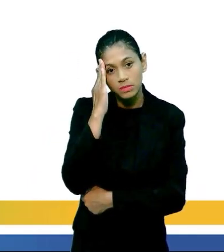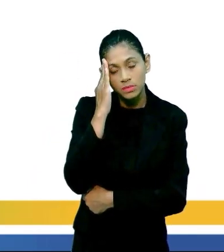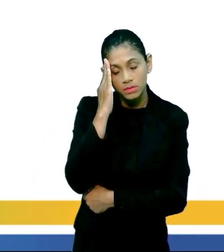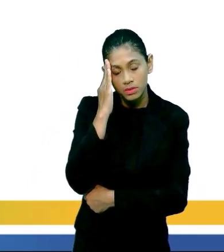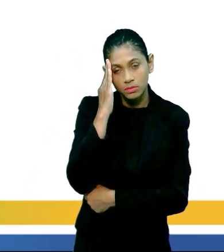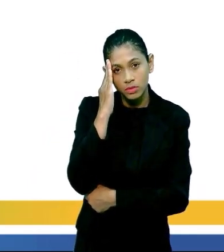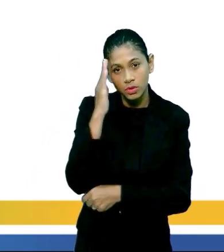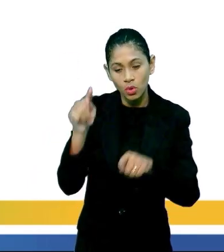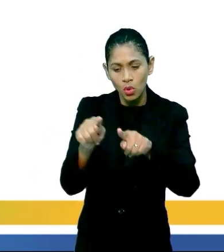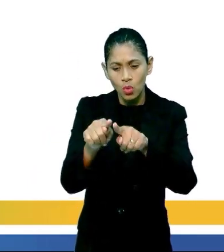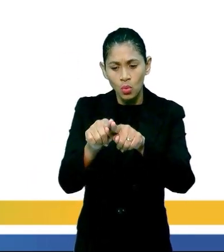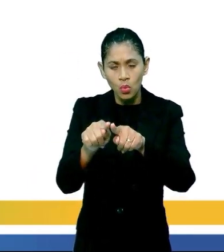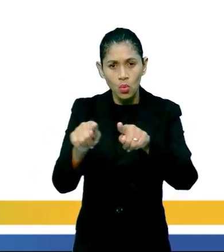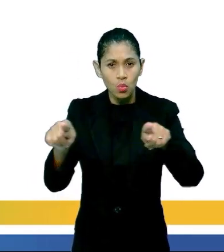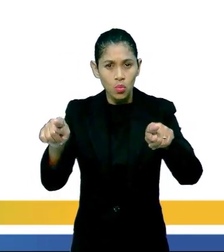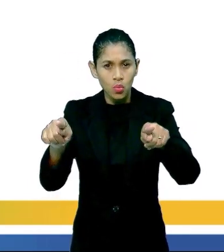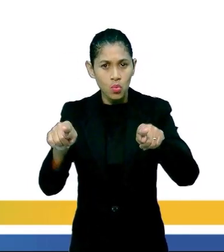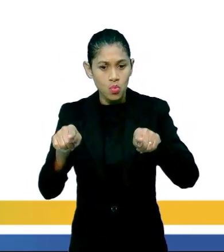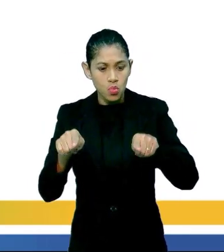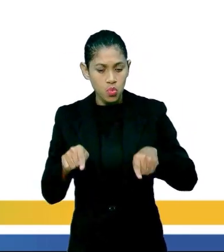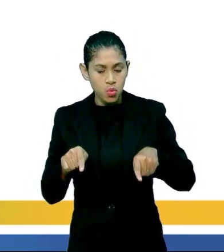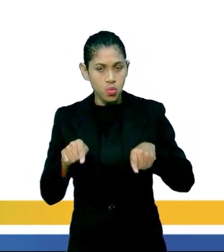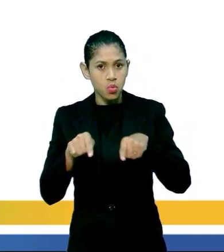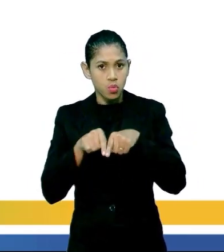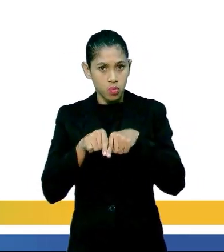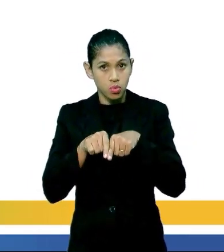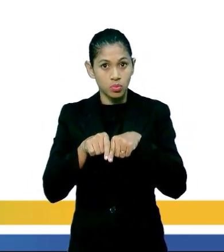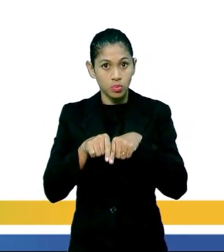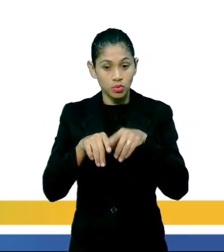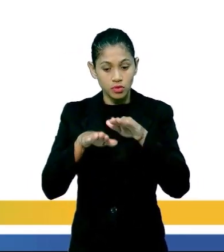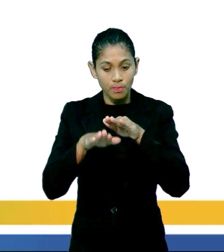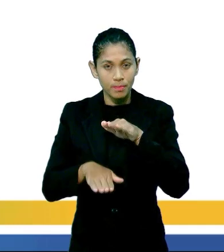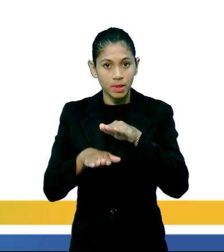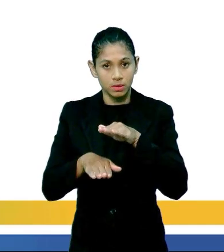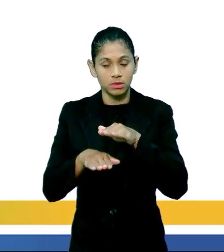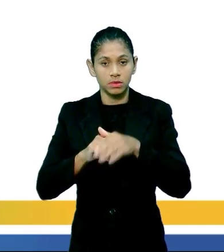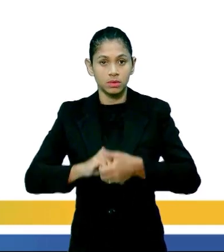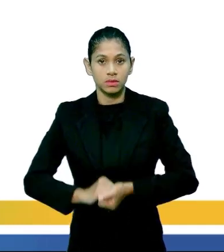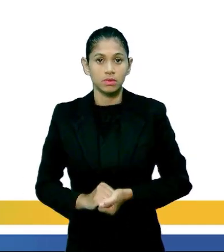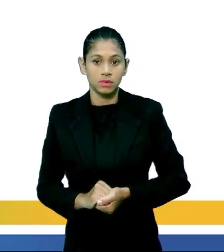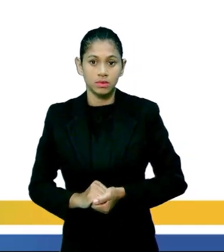vezes, nós já representamos por 2x, tá bom? Vamos lá.